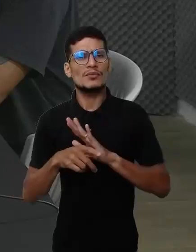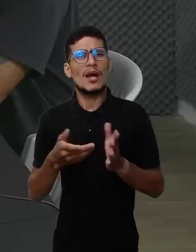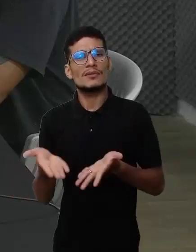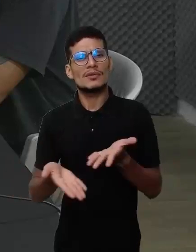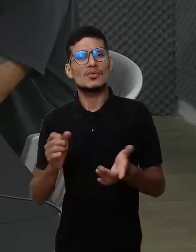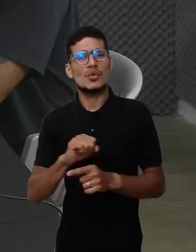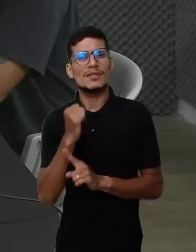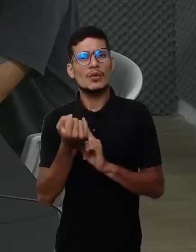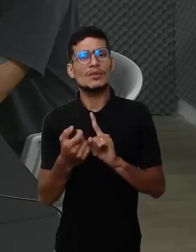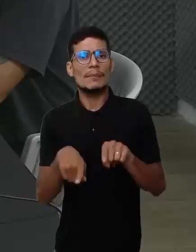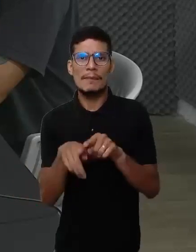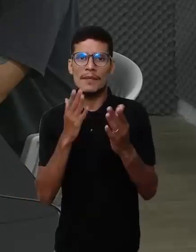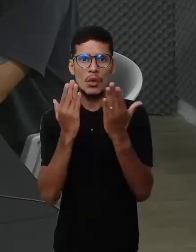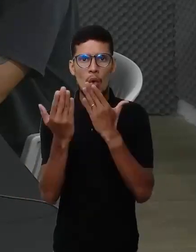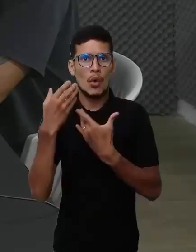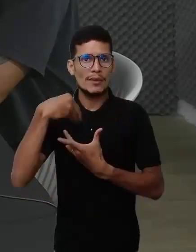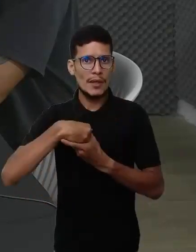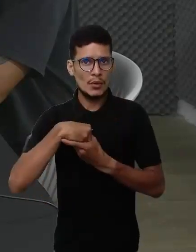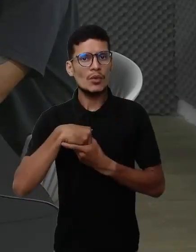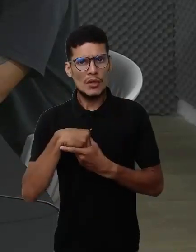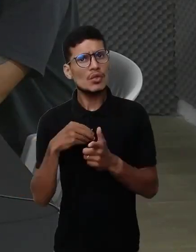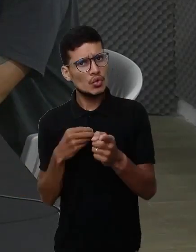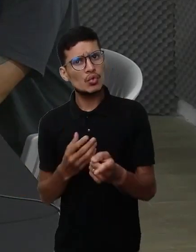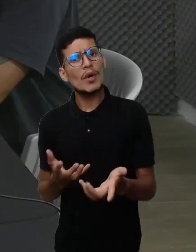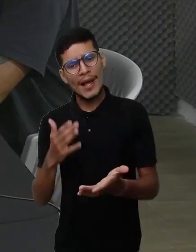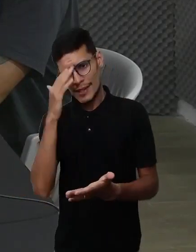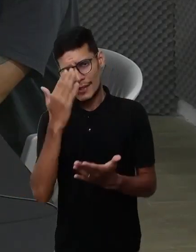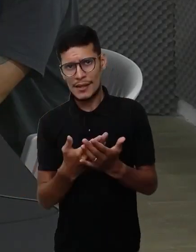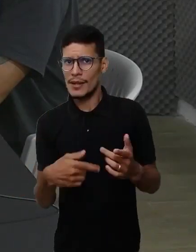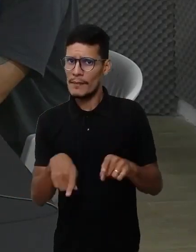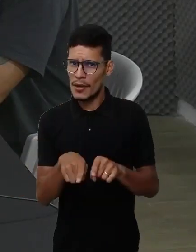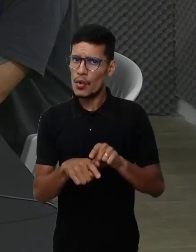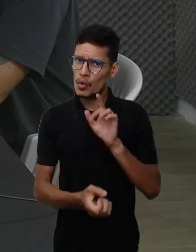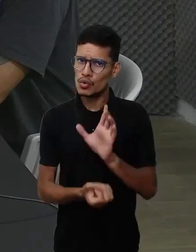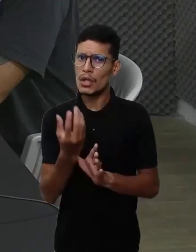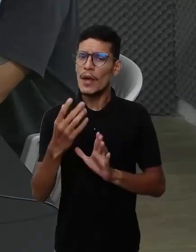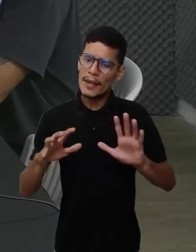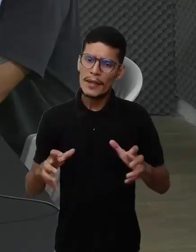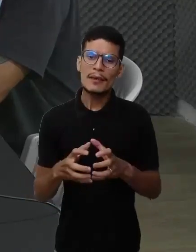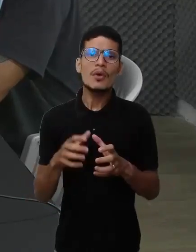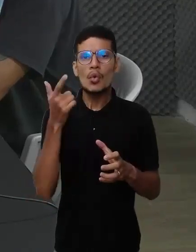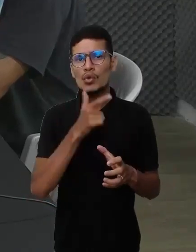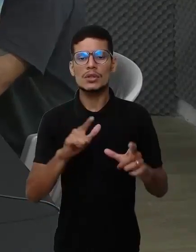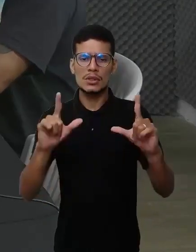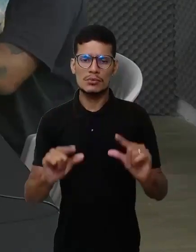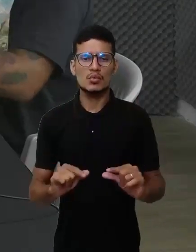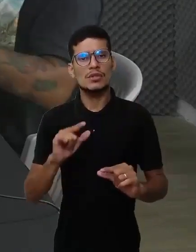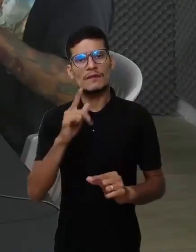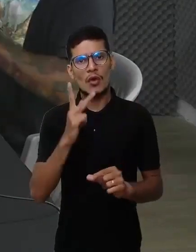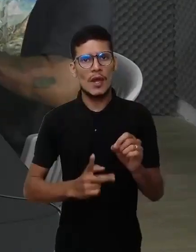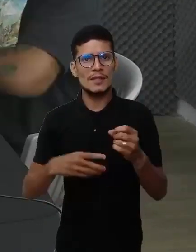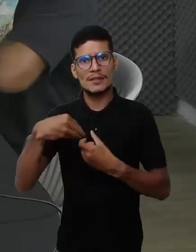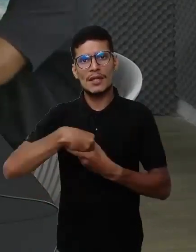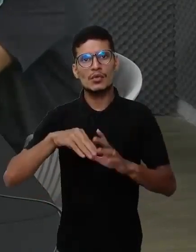e psicólogas. Você defende e acredita na construção de equipes multiprofissionais para a redução da violência no ambiente escolar? Não